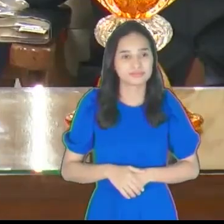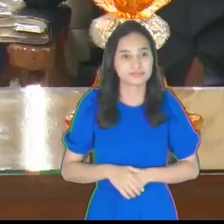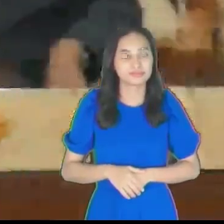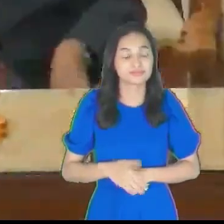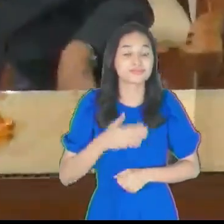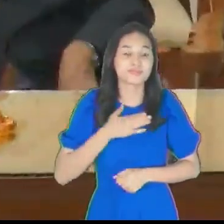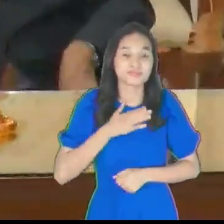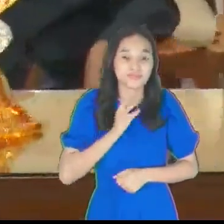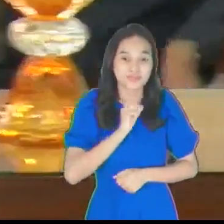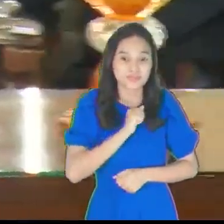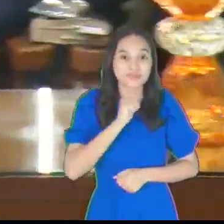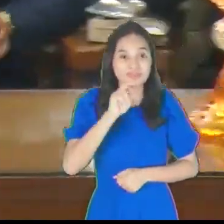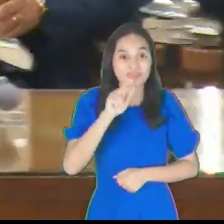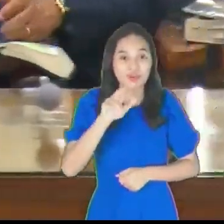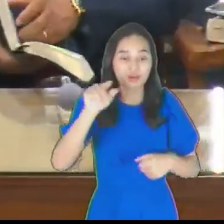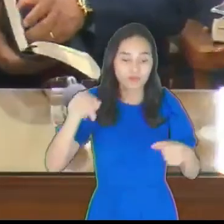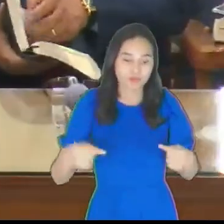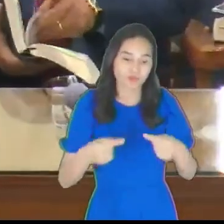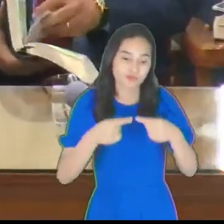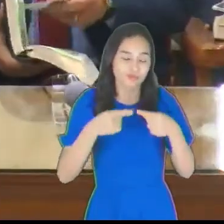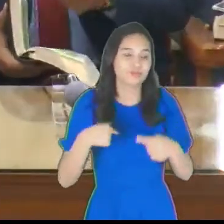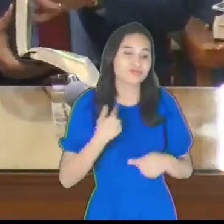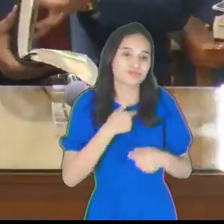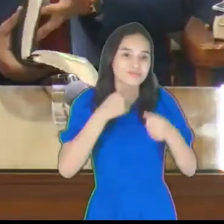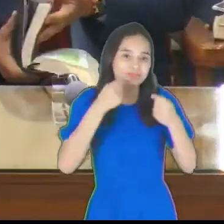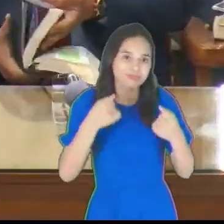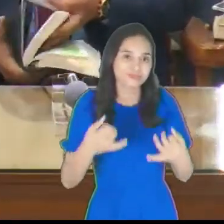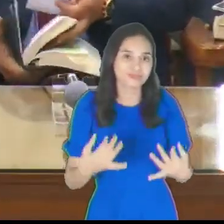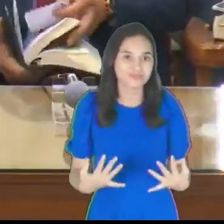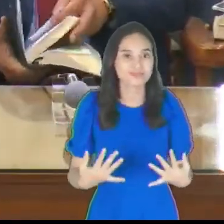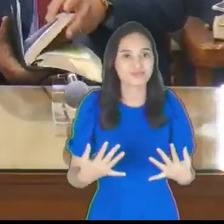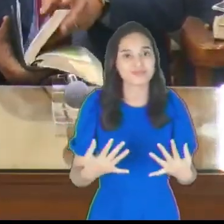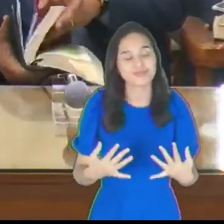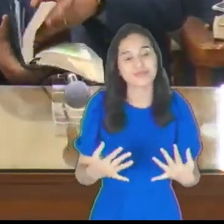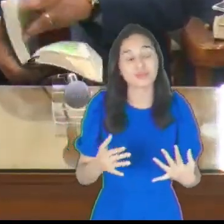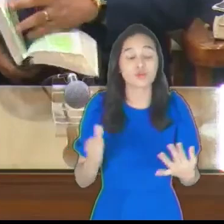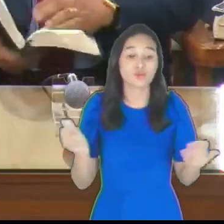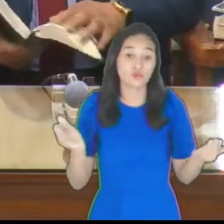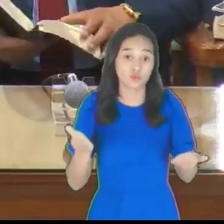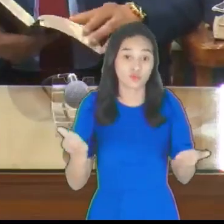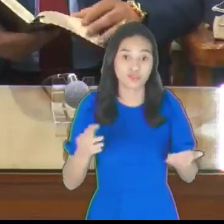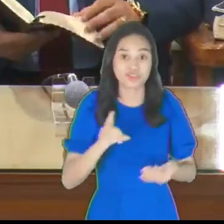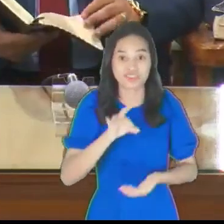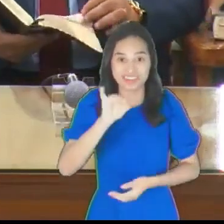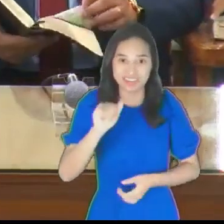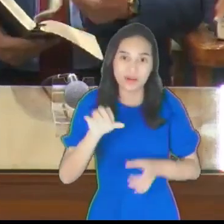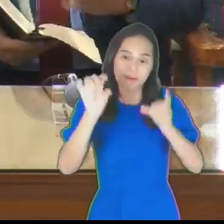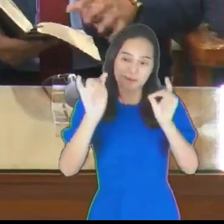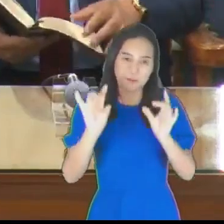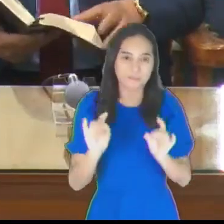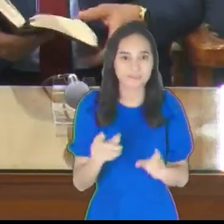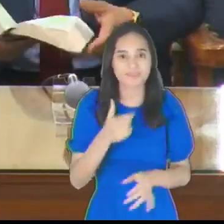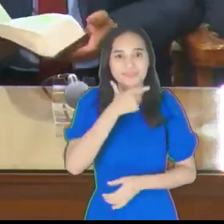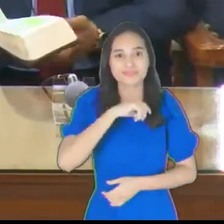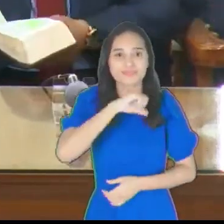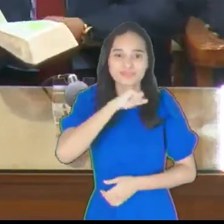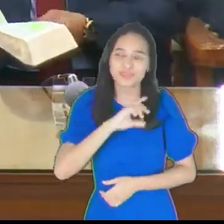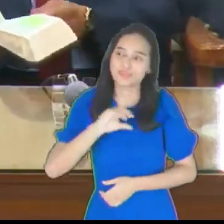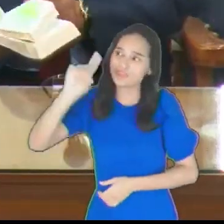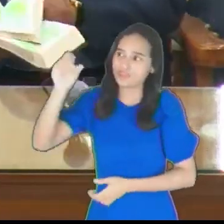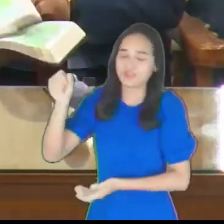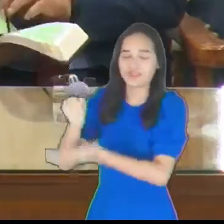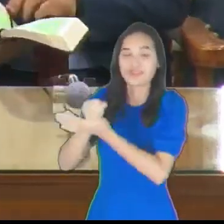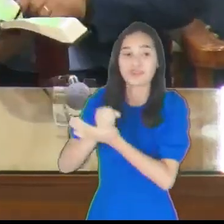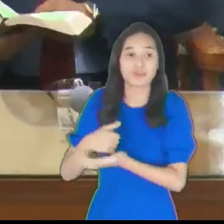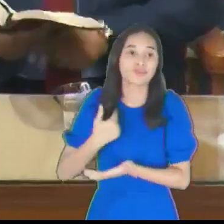Meus amados irmãos, conforme nós dissemos, hoje é dia dos pais e com a ajuda de Deus nós